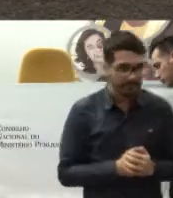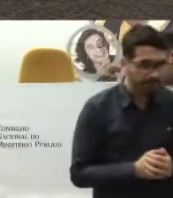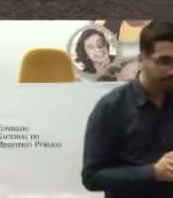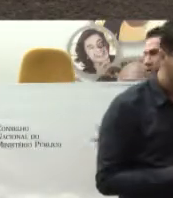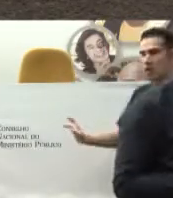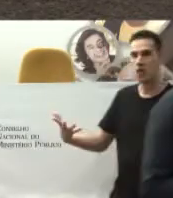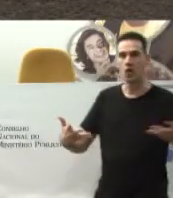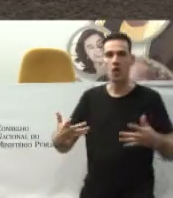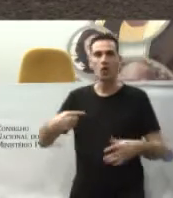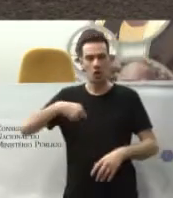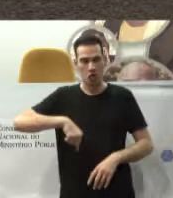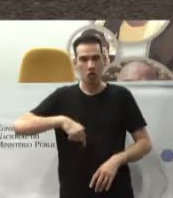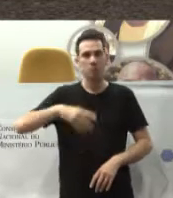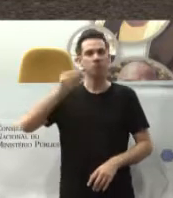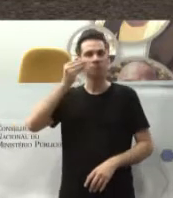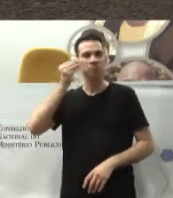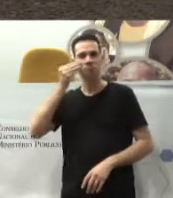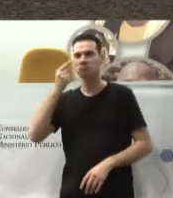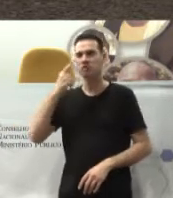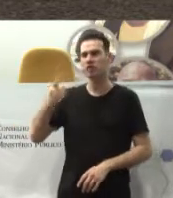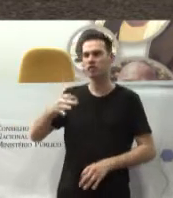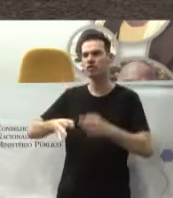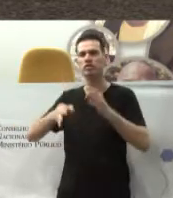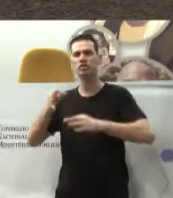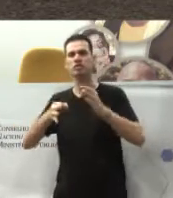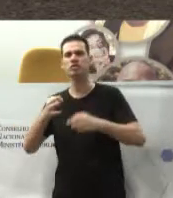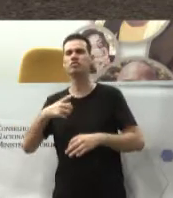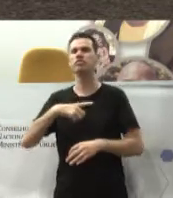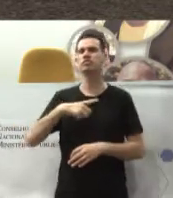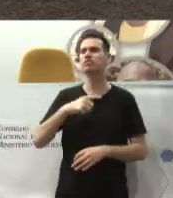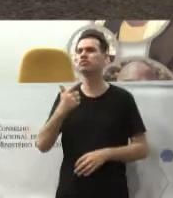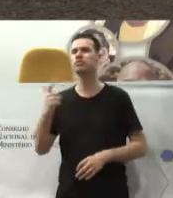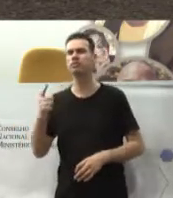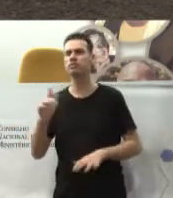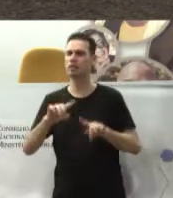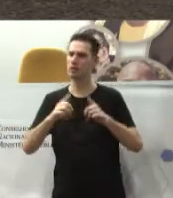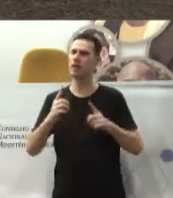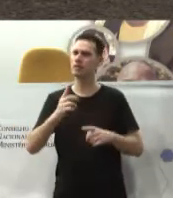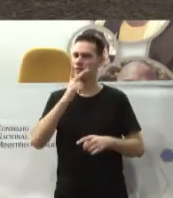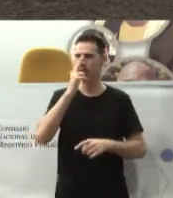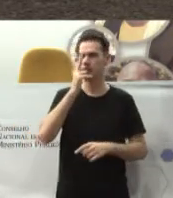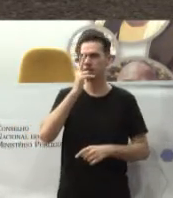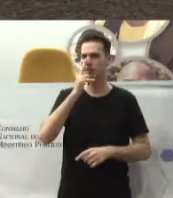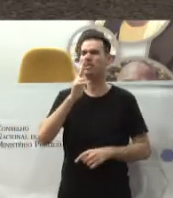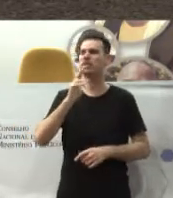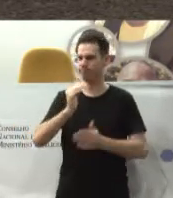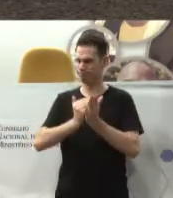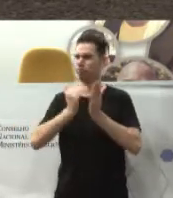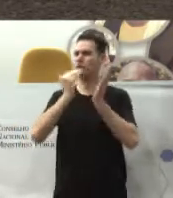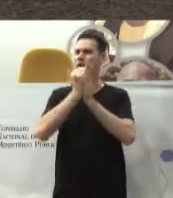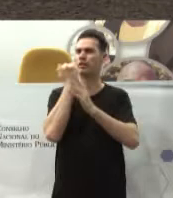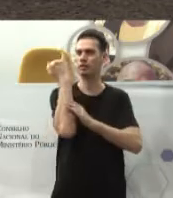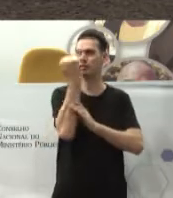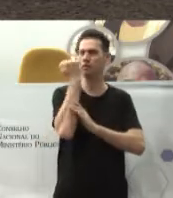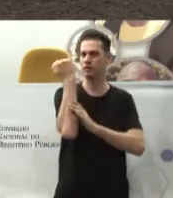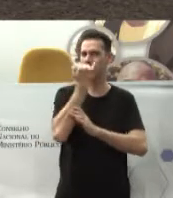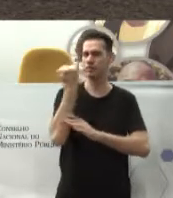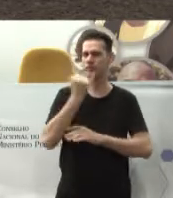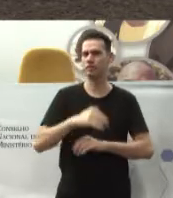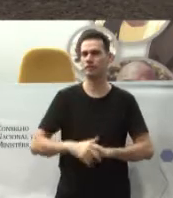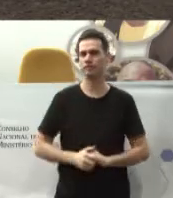a judicialização que não existe, mas que talvez seja mais importante do que a que nós estamos hoje tendo, estamos condenados a